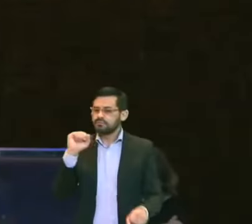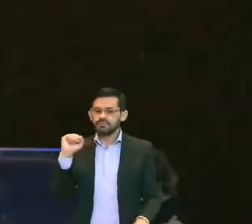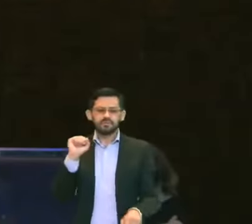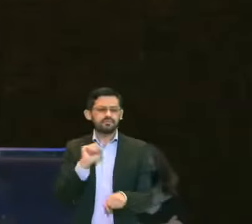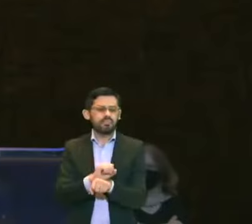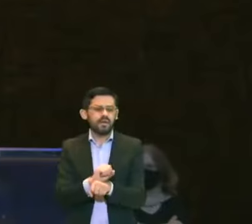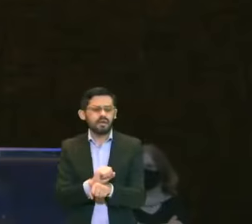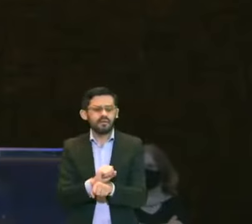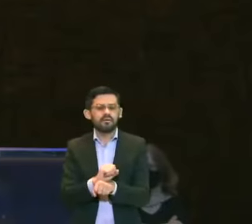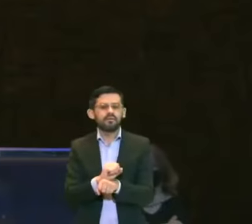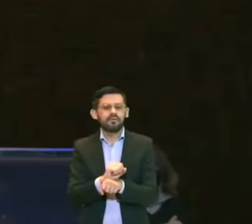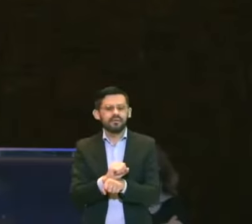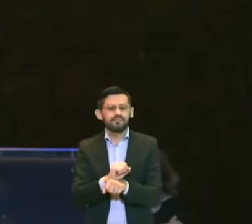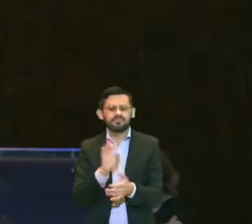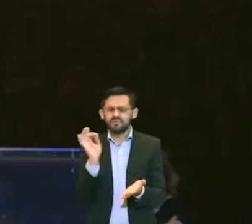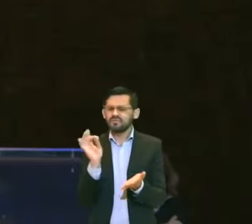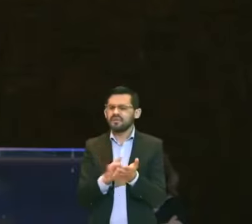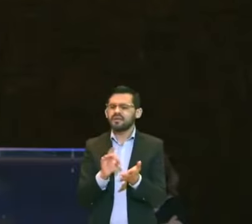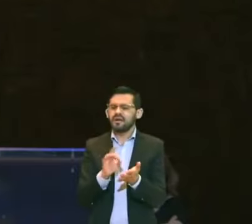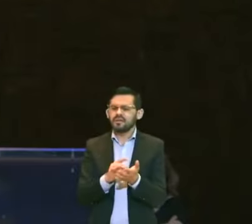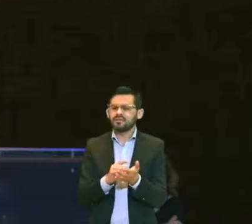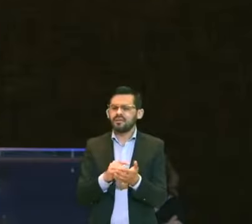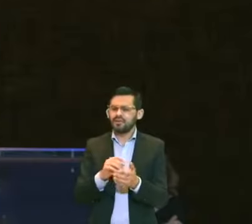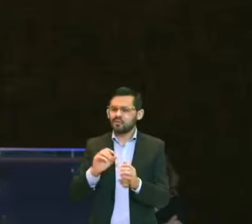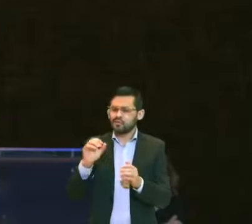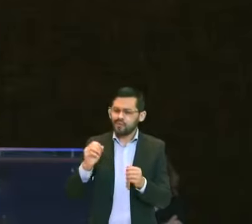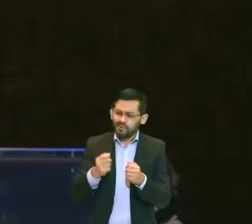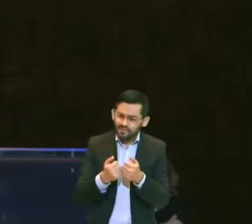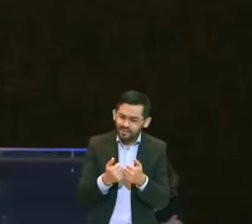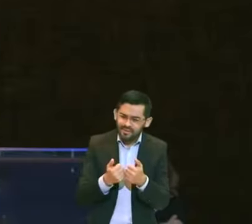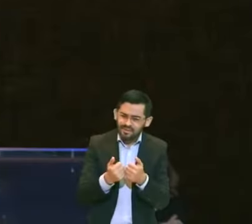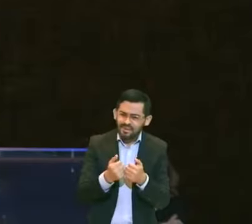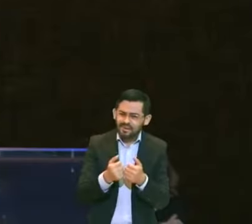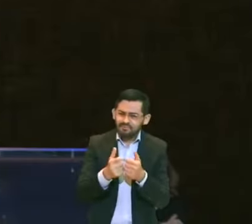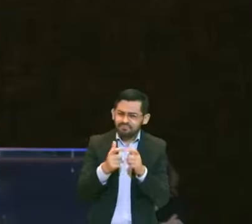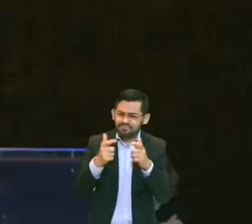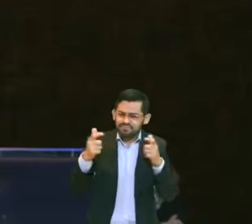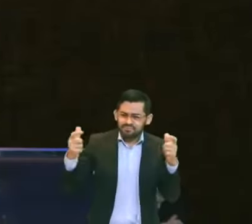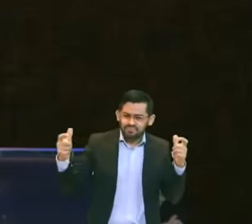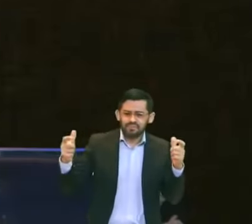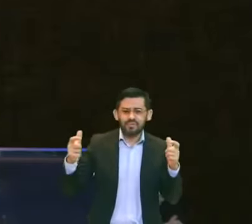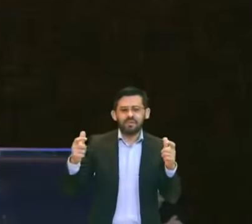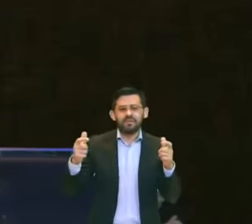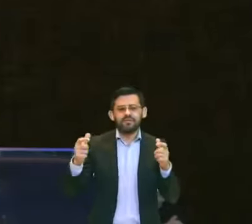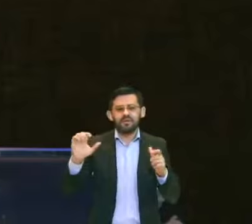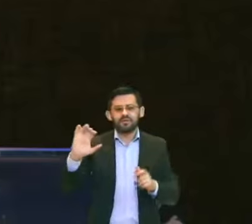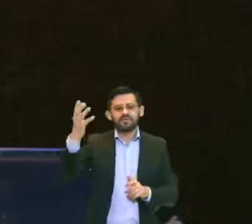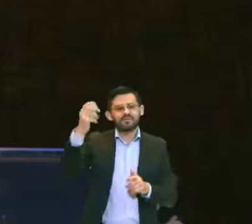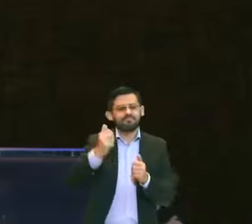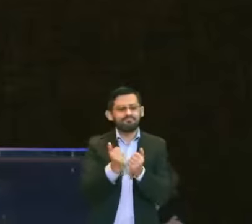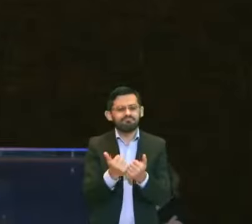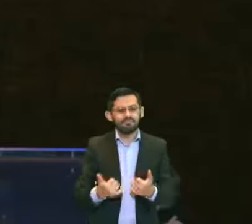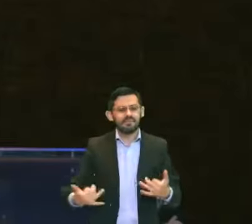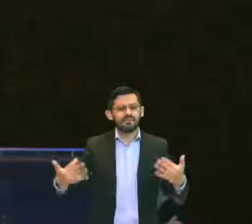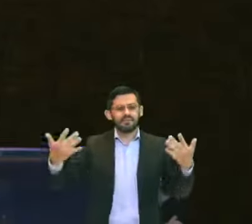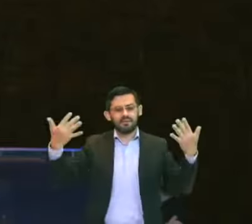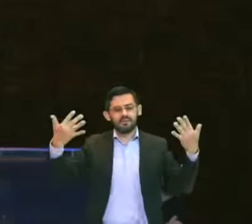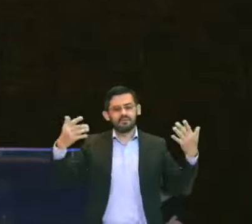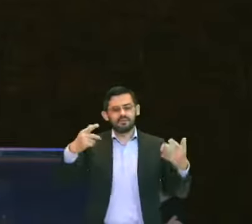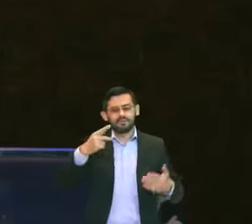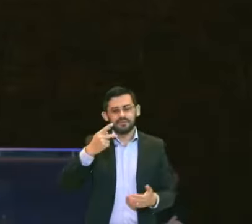vida vai ser um tempo de multiplicação e crescimento em nome de Jesus.